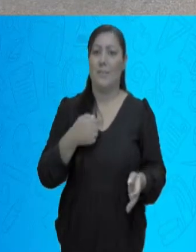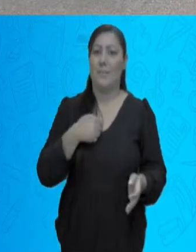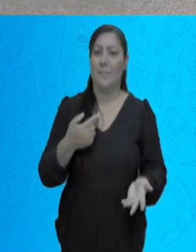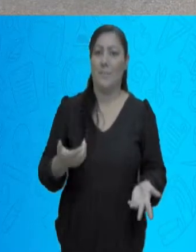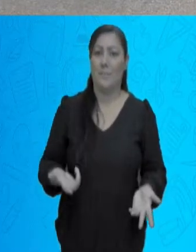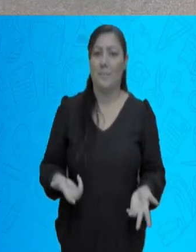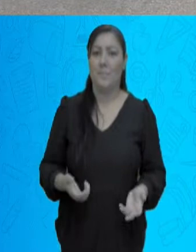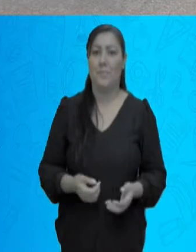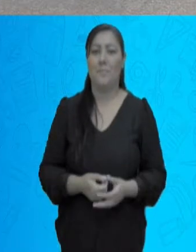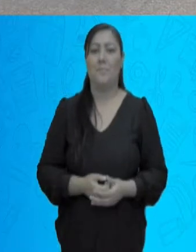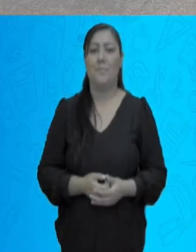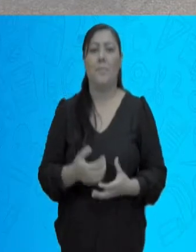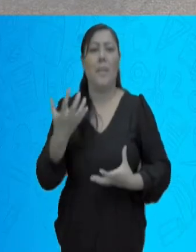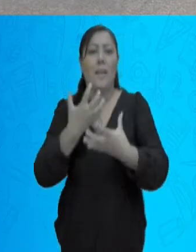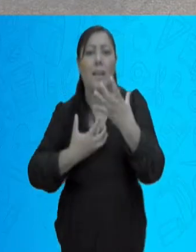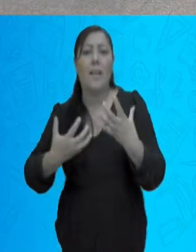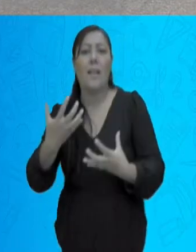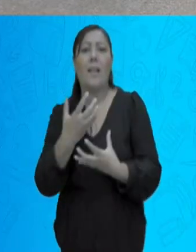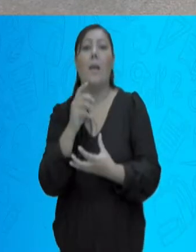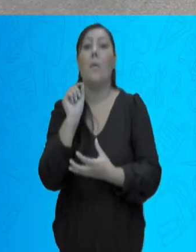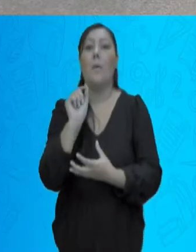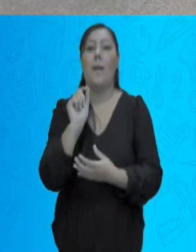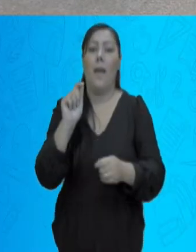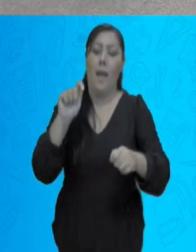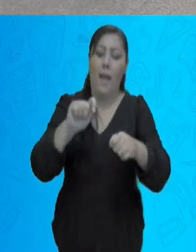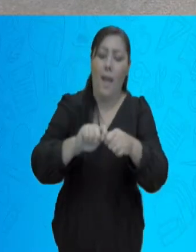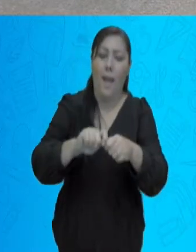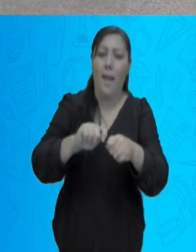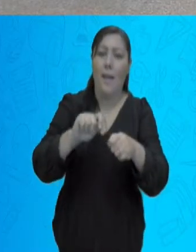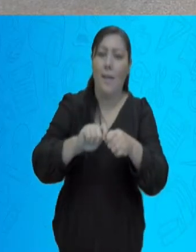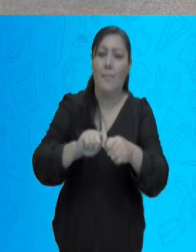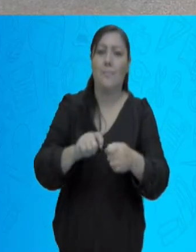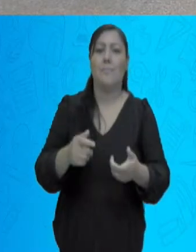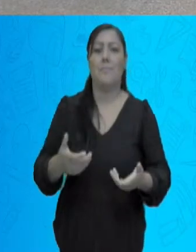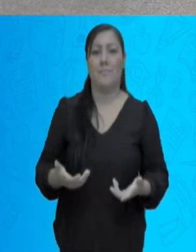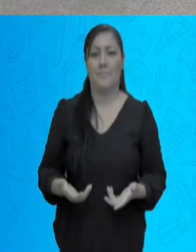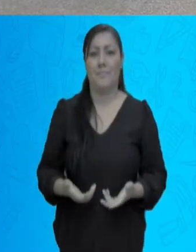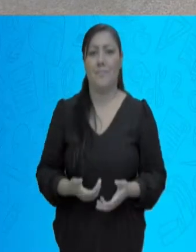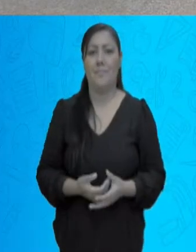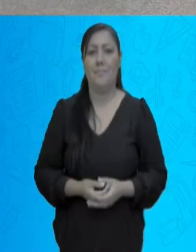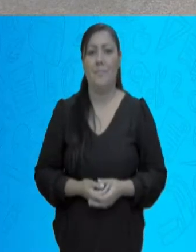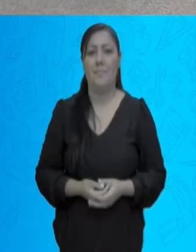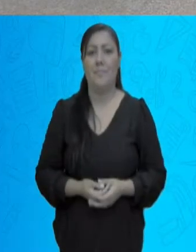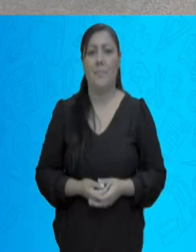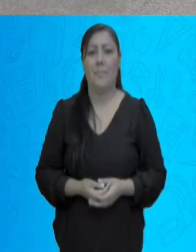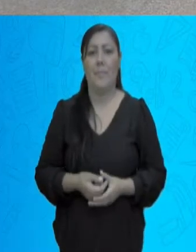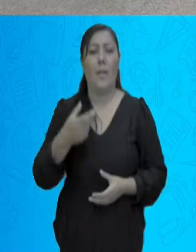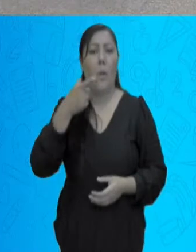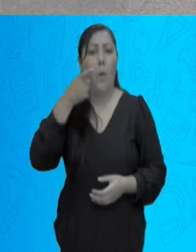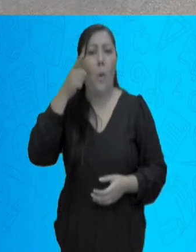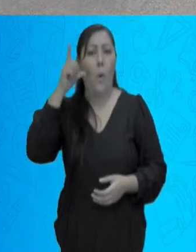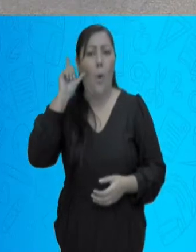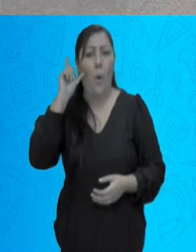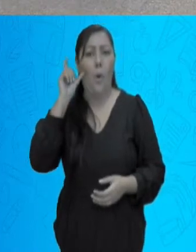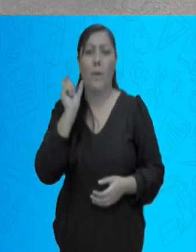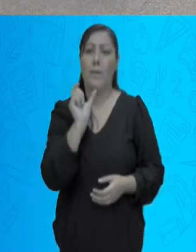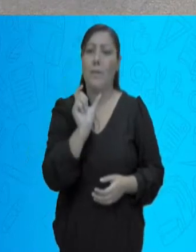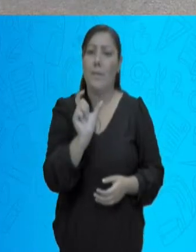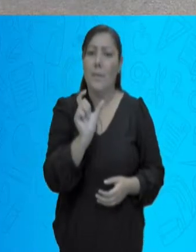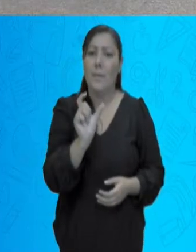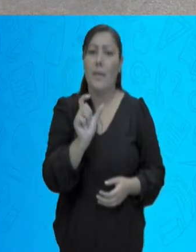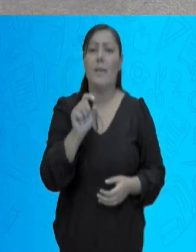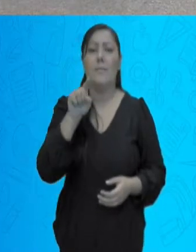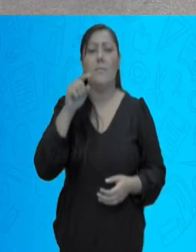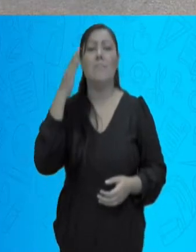foi feito, não é mesmo? Então, eu também não falei a palavra ontem, mas você entende que é do